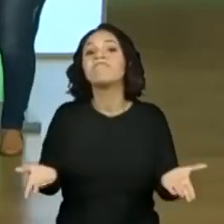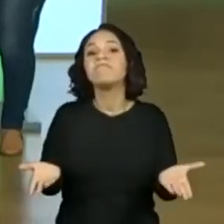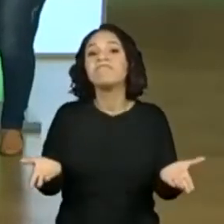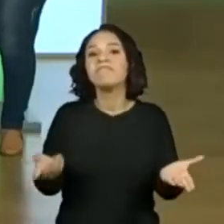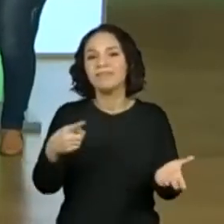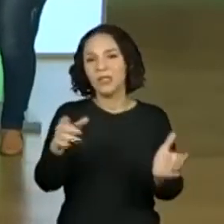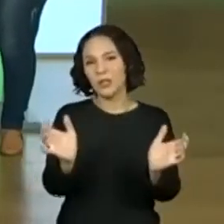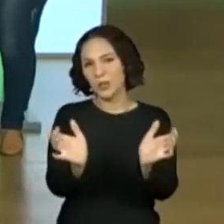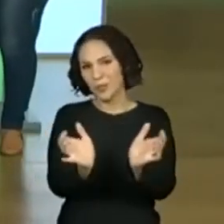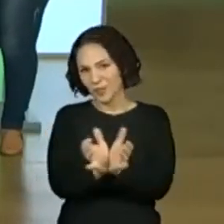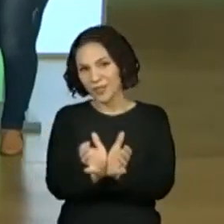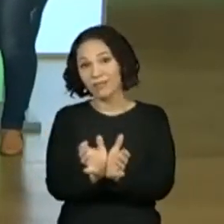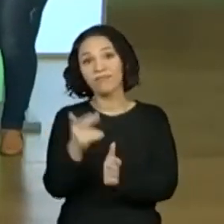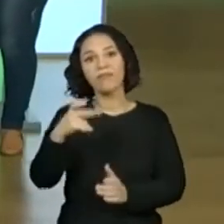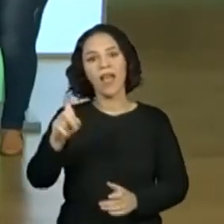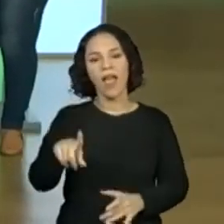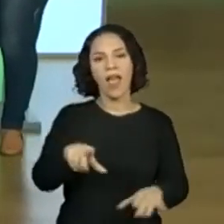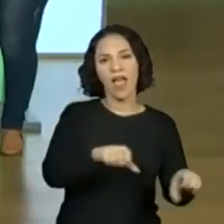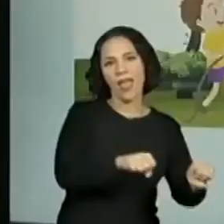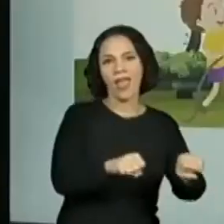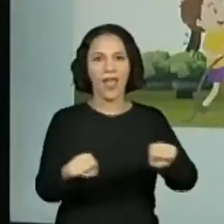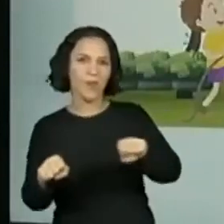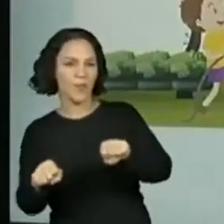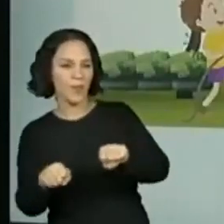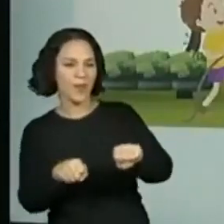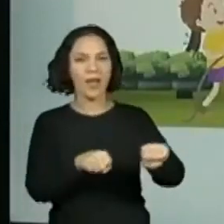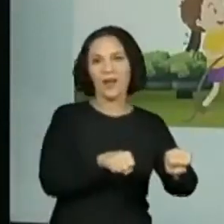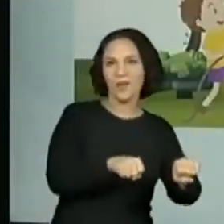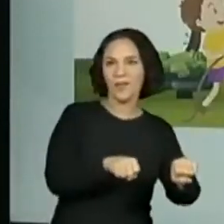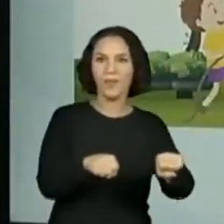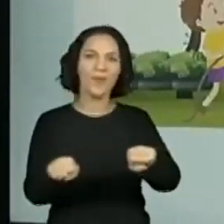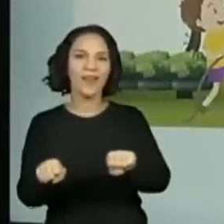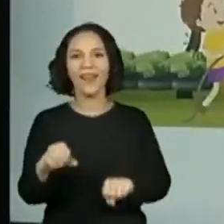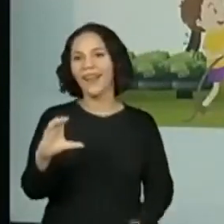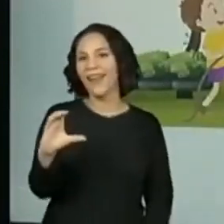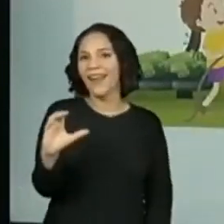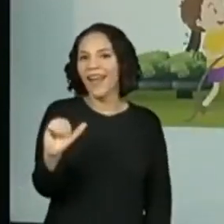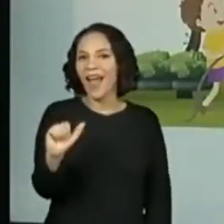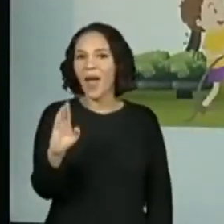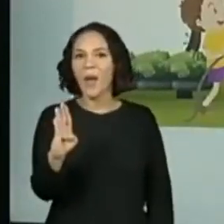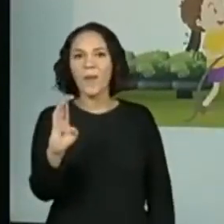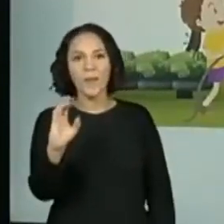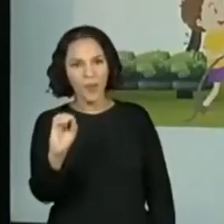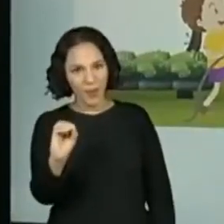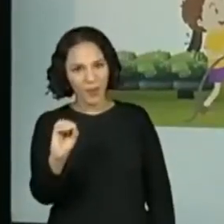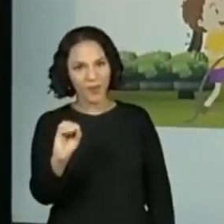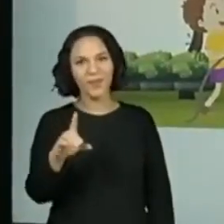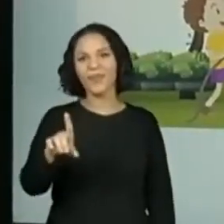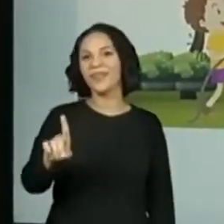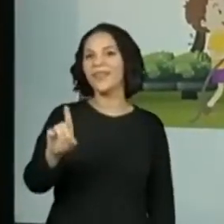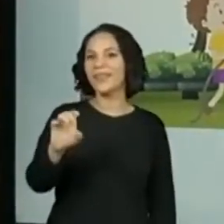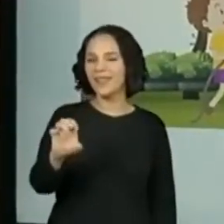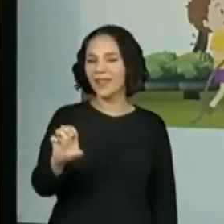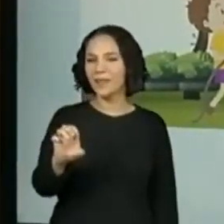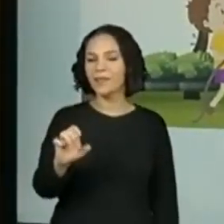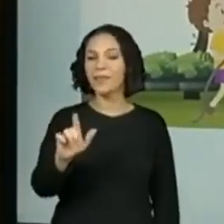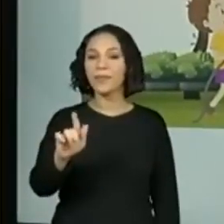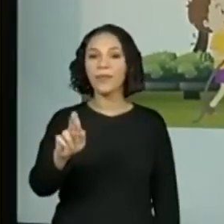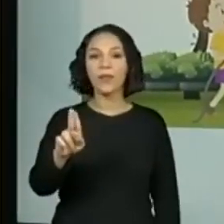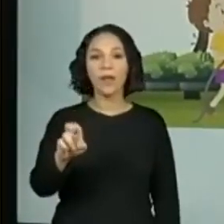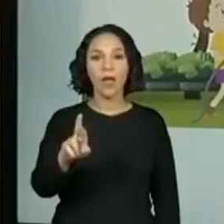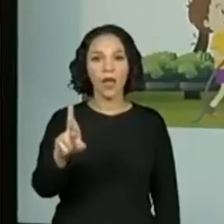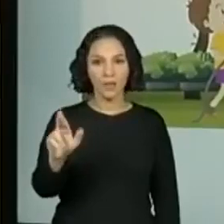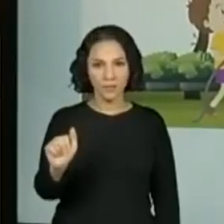Centro de Mídia estão falando que é cabo de guerra. Cabo de guerra? Ótimo! Então, Nós vamos agora